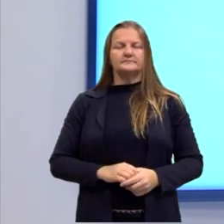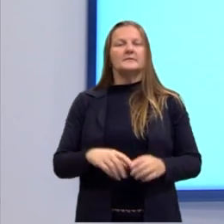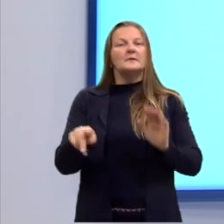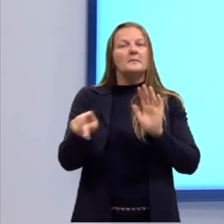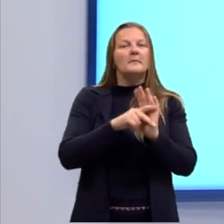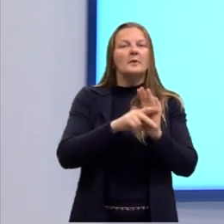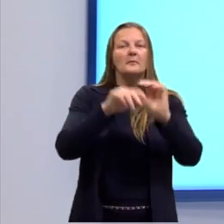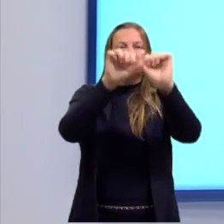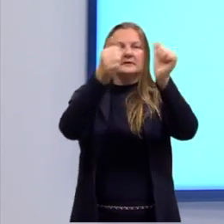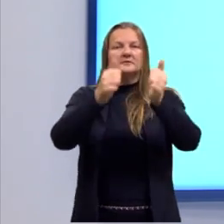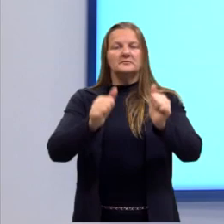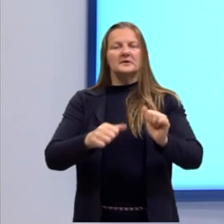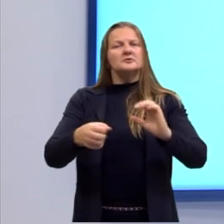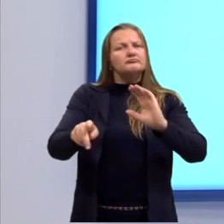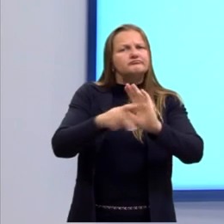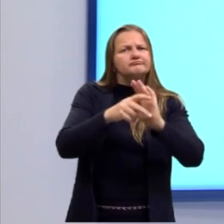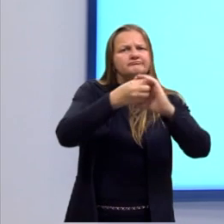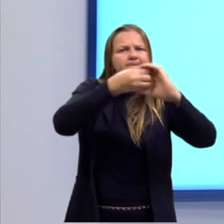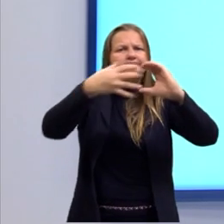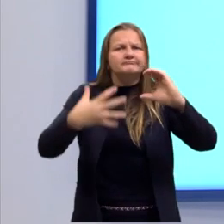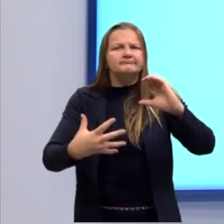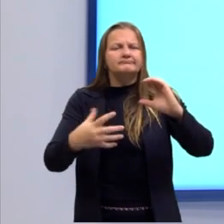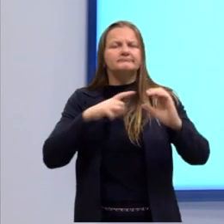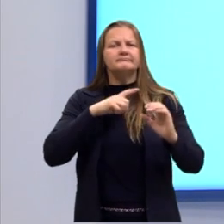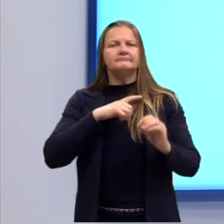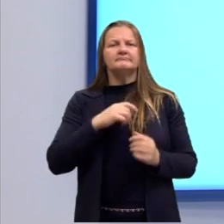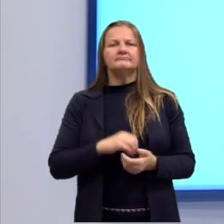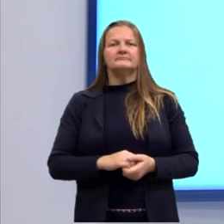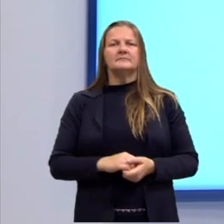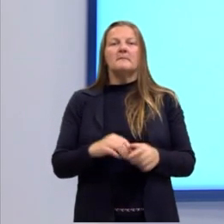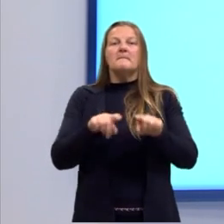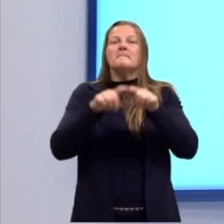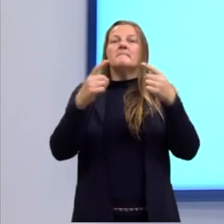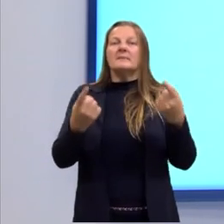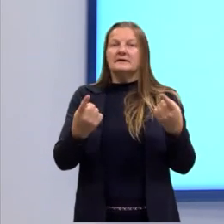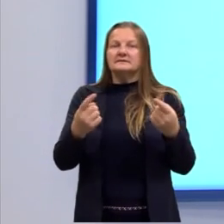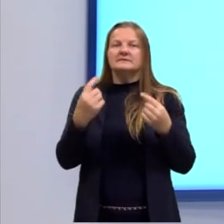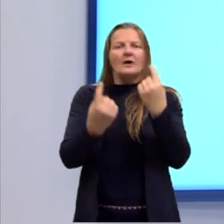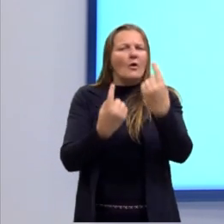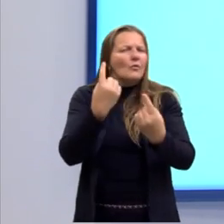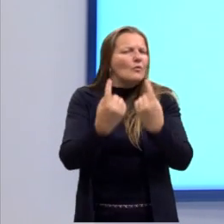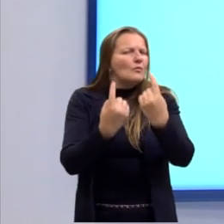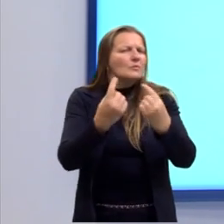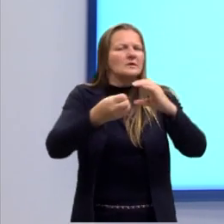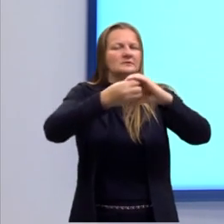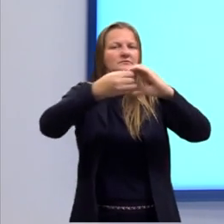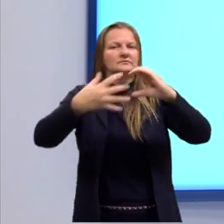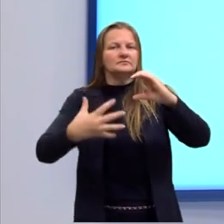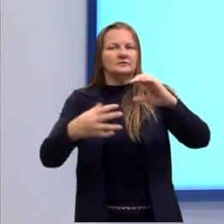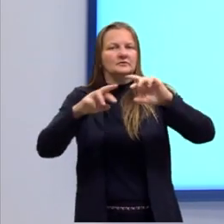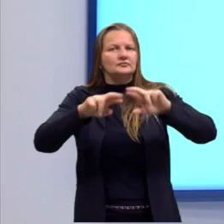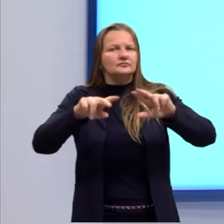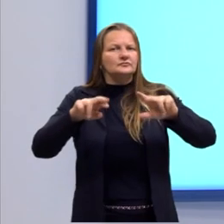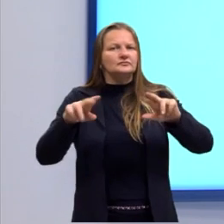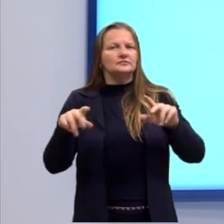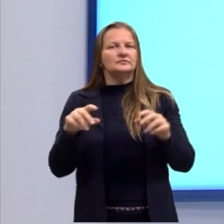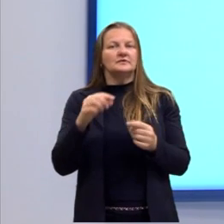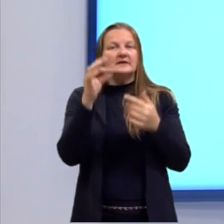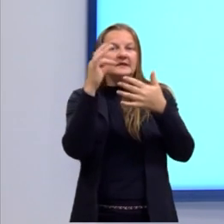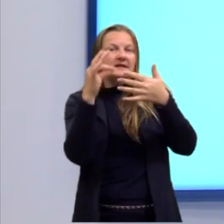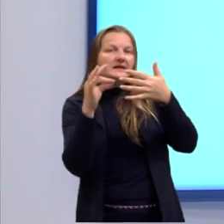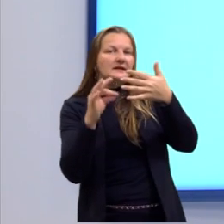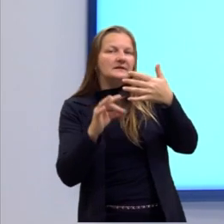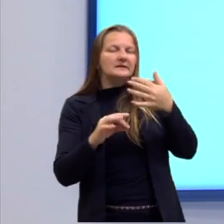permanecem todas as propriedades dos paralelogramos Mas então algumas características que vão diferenciar